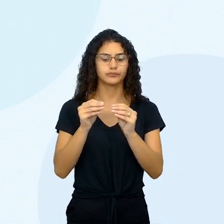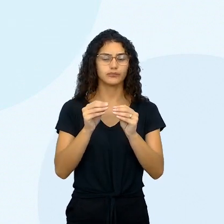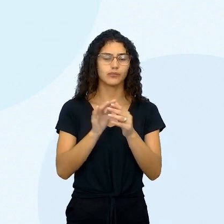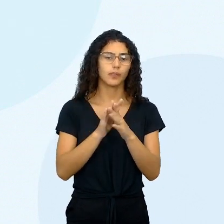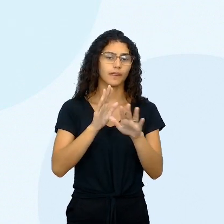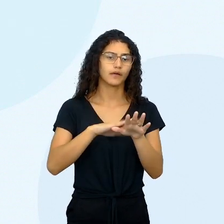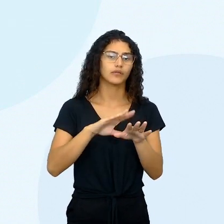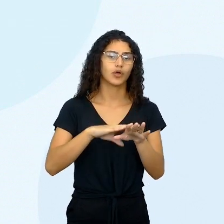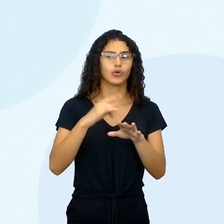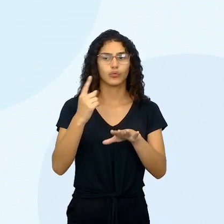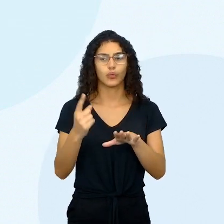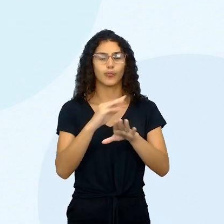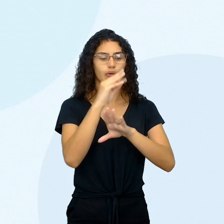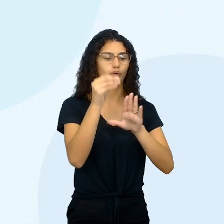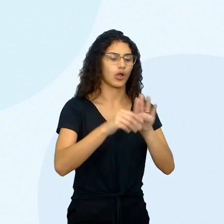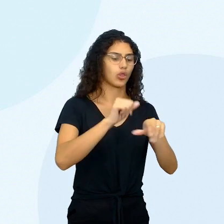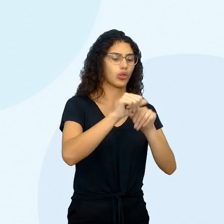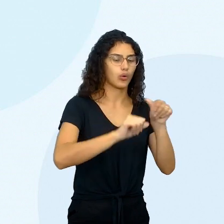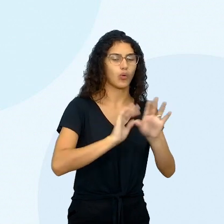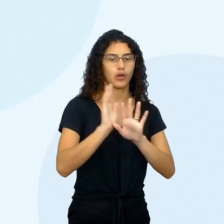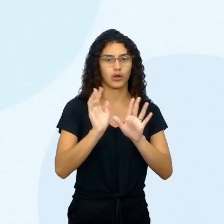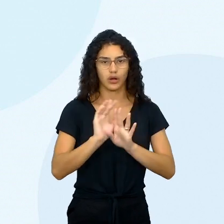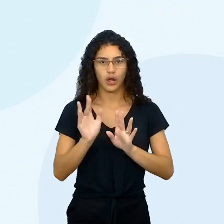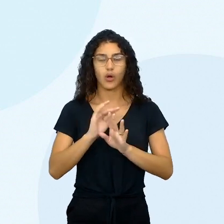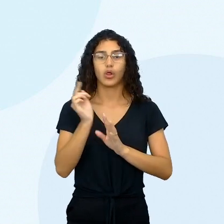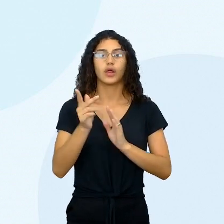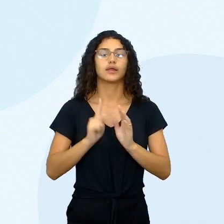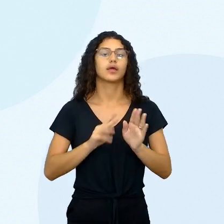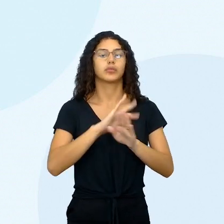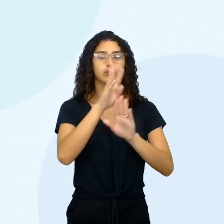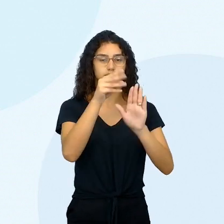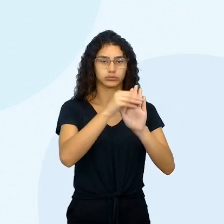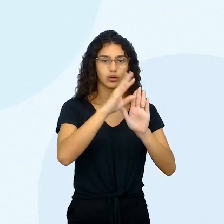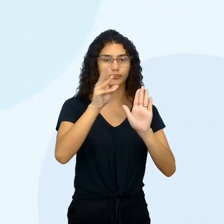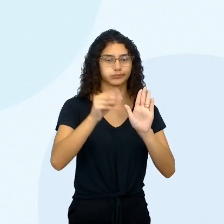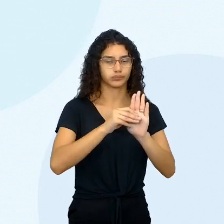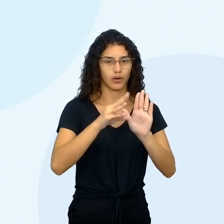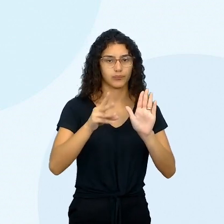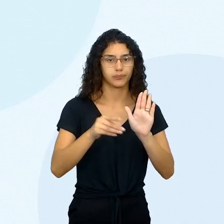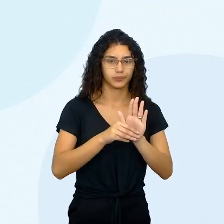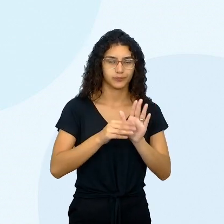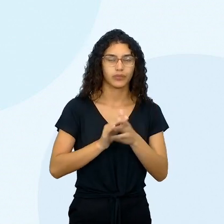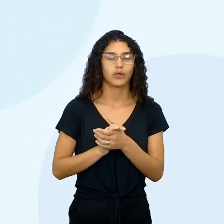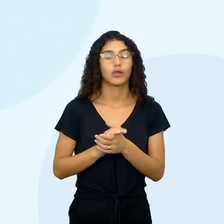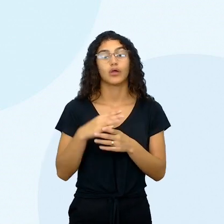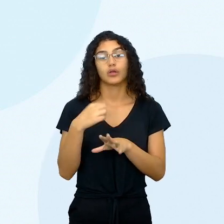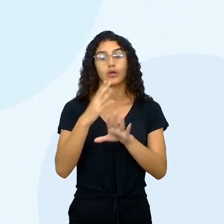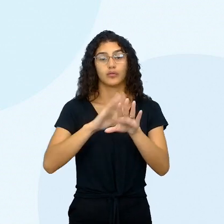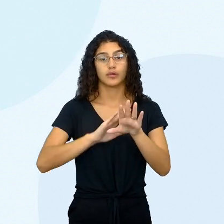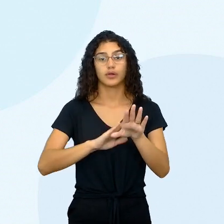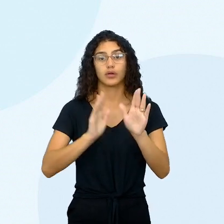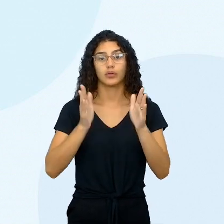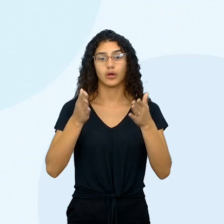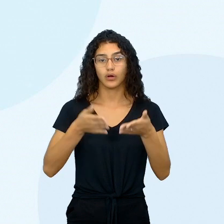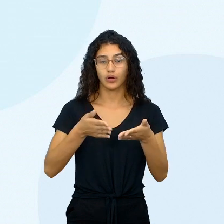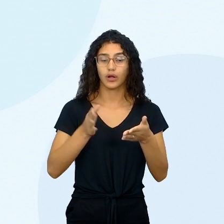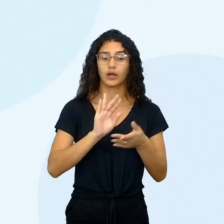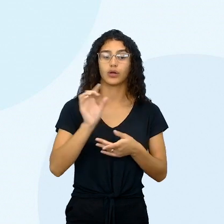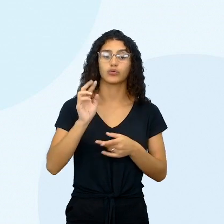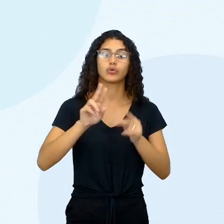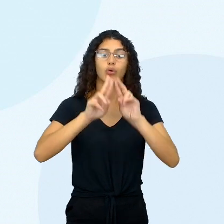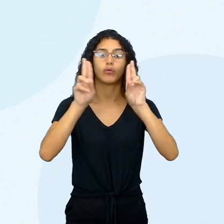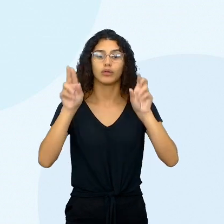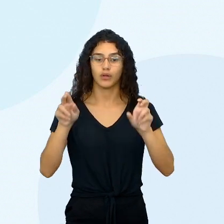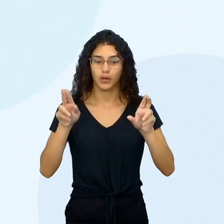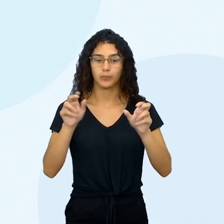um, tirou um para colocar o outro, a gente está cada vez mais somando. Então, a gente está trabalhando agora não só essa